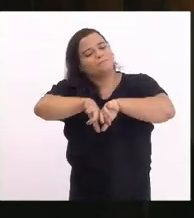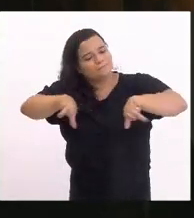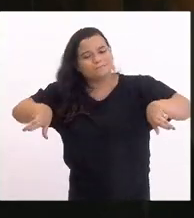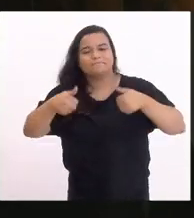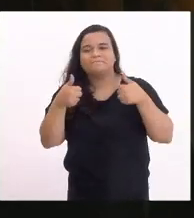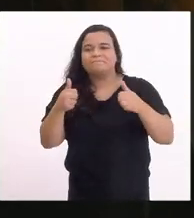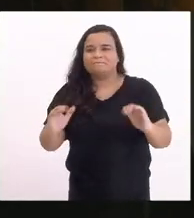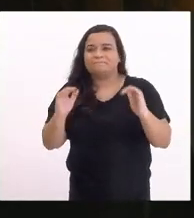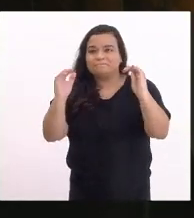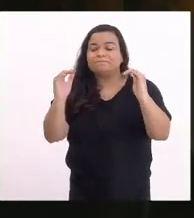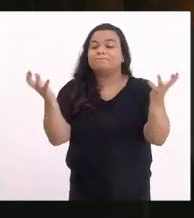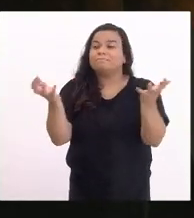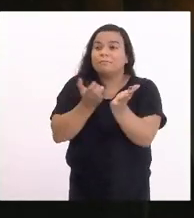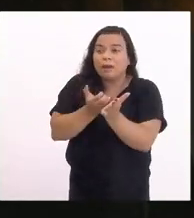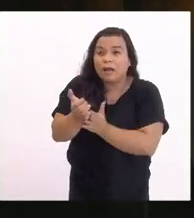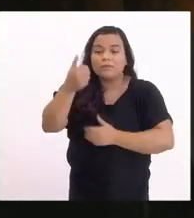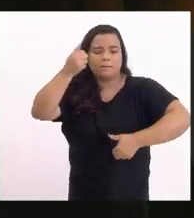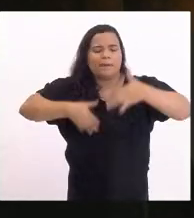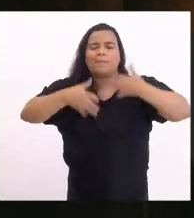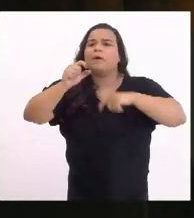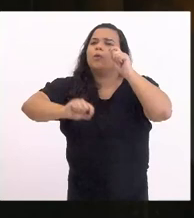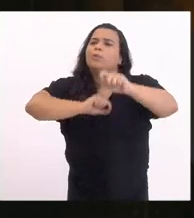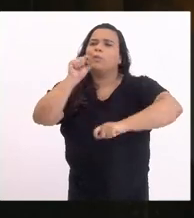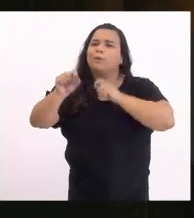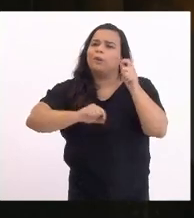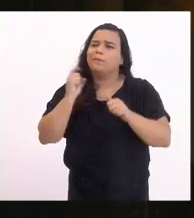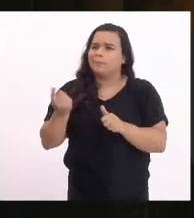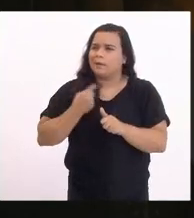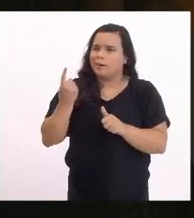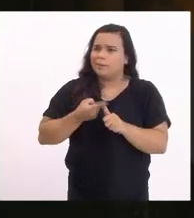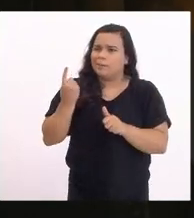aqui iniciar minha fala prestando